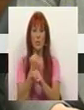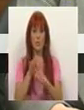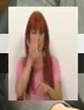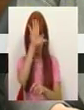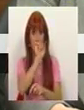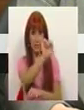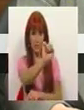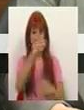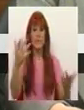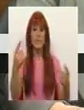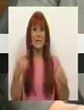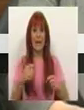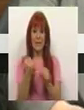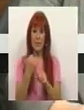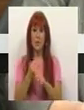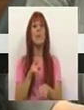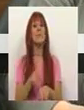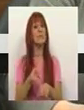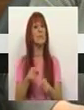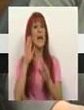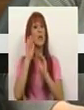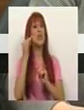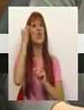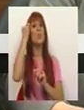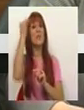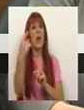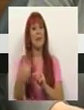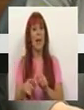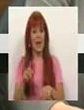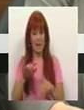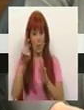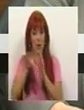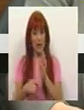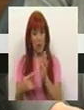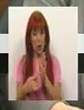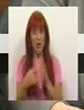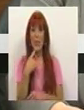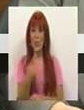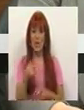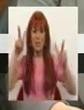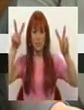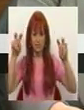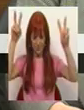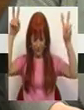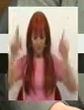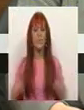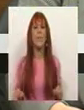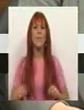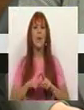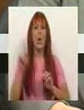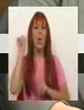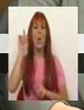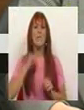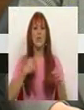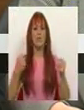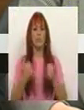seu governo, que está a trabalhar exatamente a educação especial. E nesse mesmo relatório diz, e passo a citar: "O